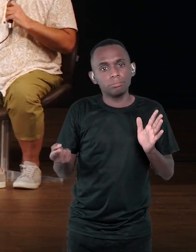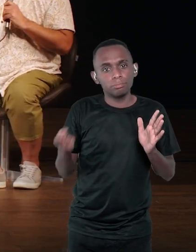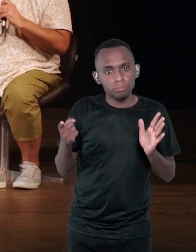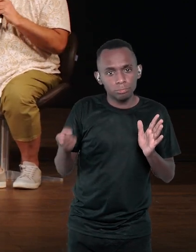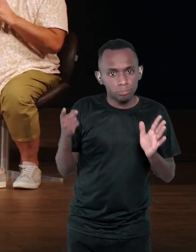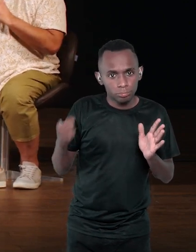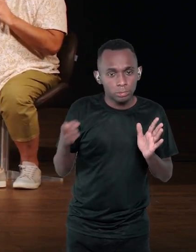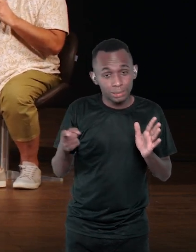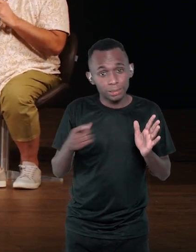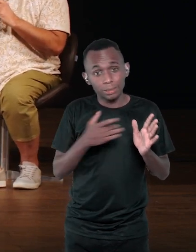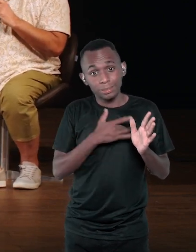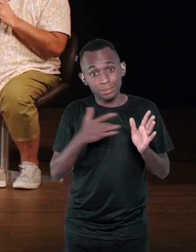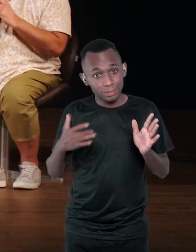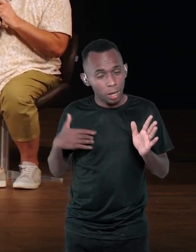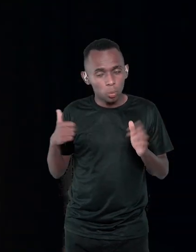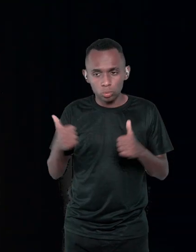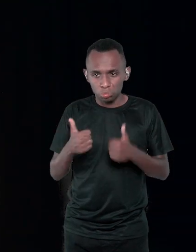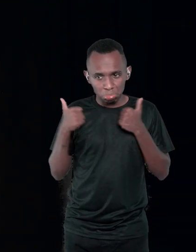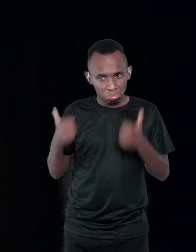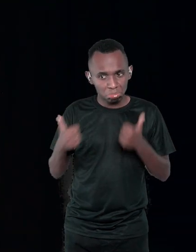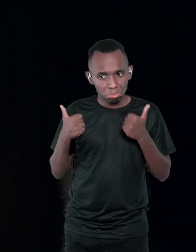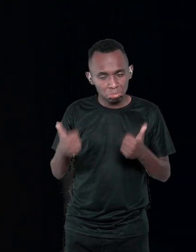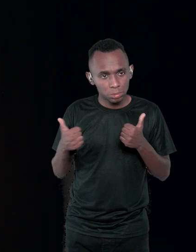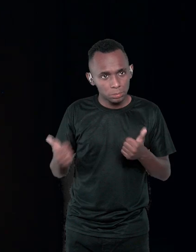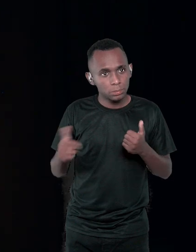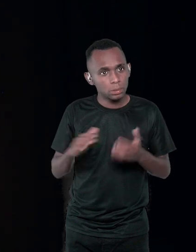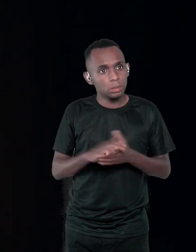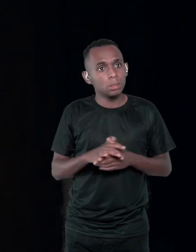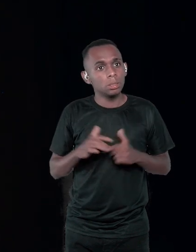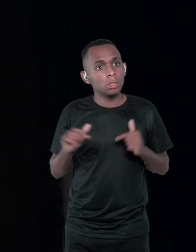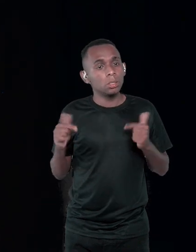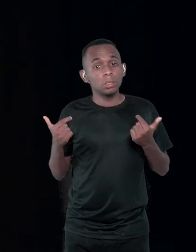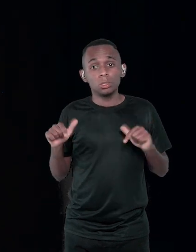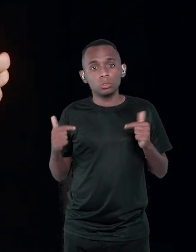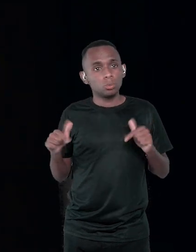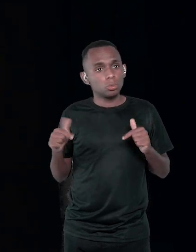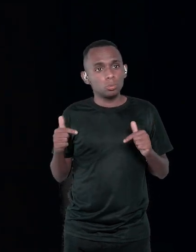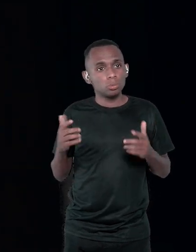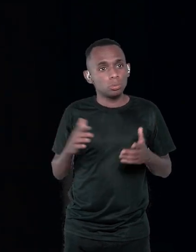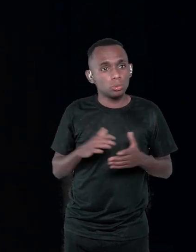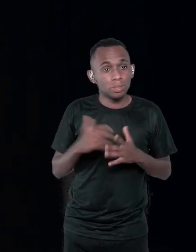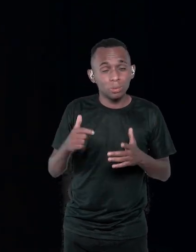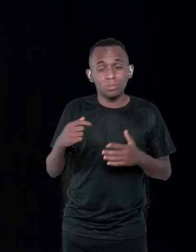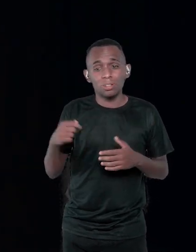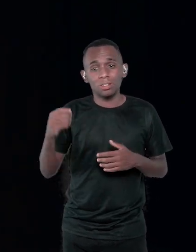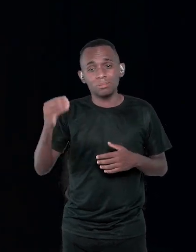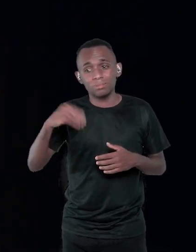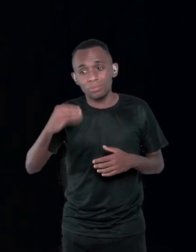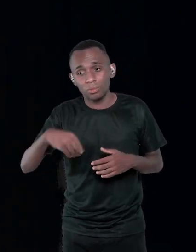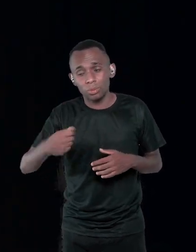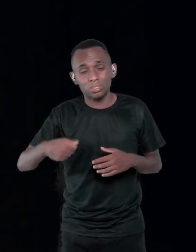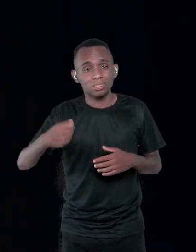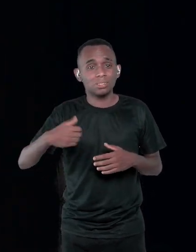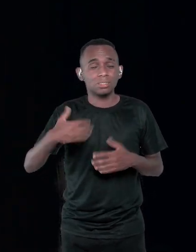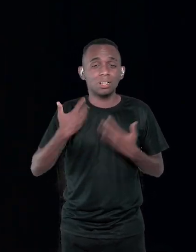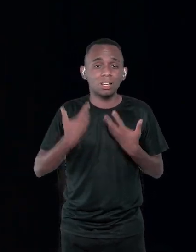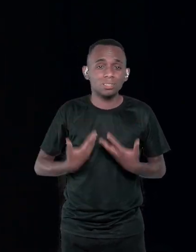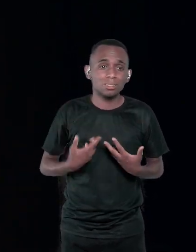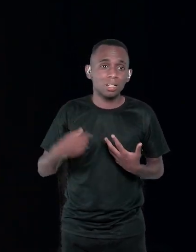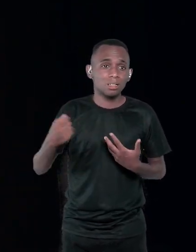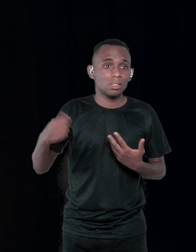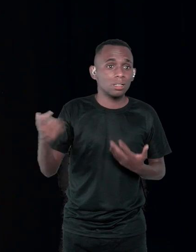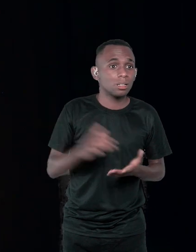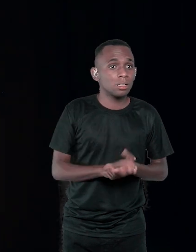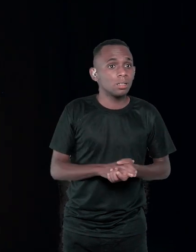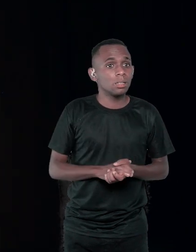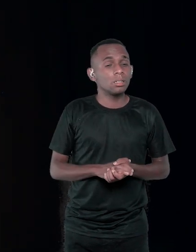ela estava com a saúde em cimíssima, ela não tinha gripe na mão, ela não tinha força, ela não assinava mais. Né? Então, o